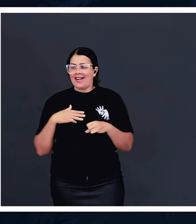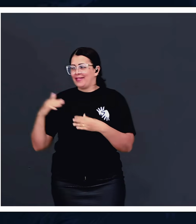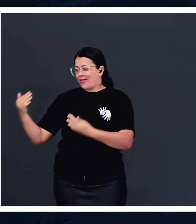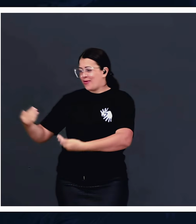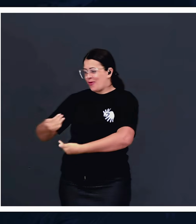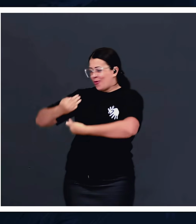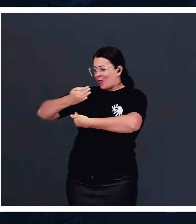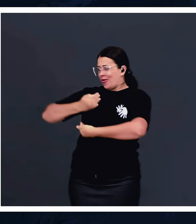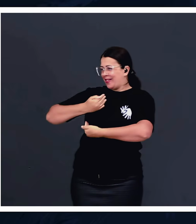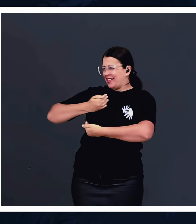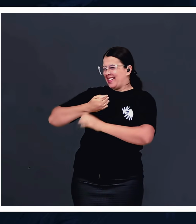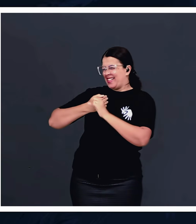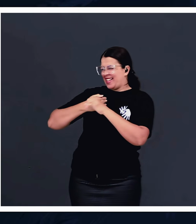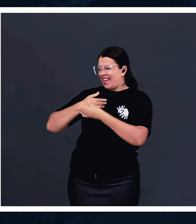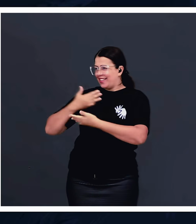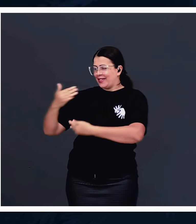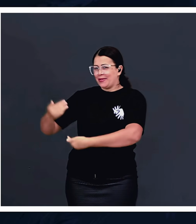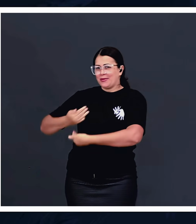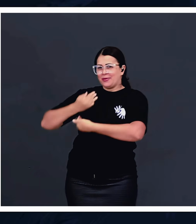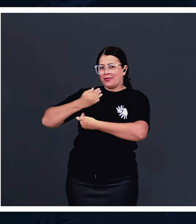colo?